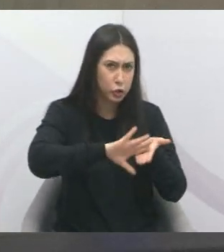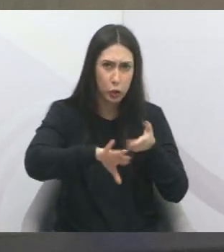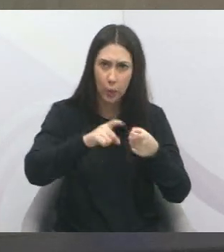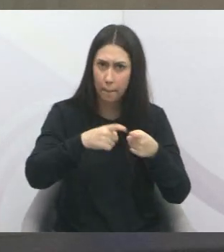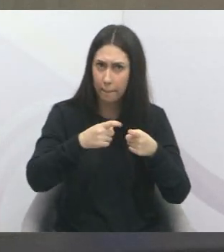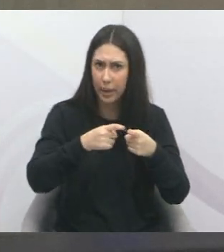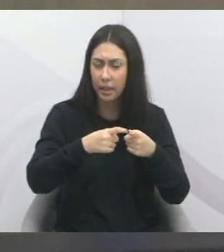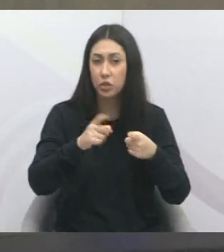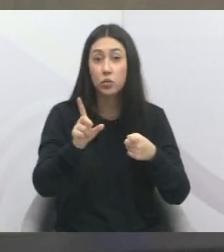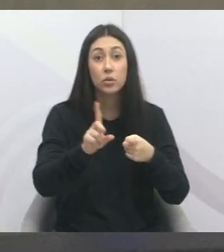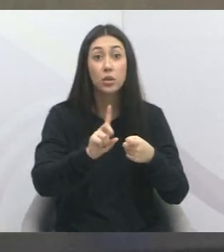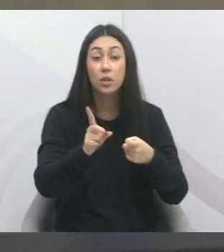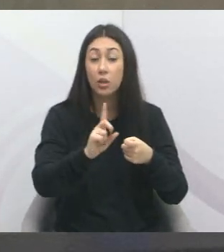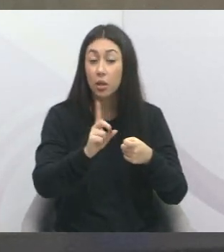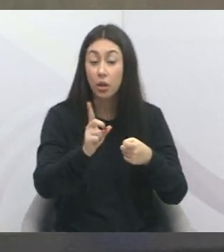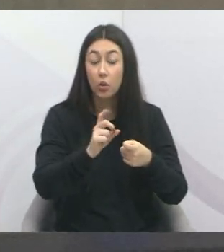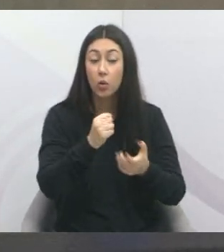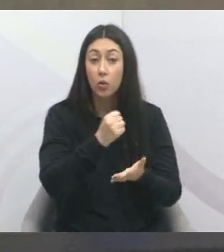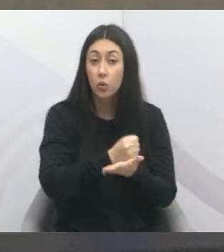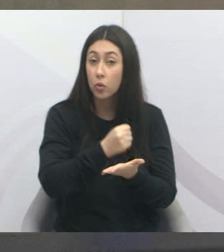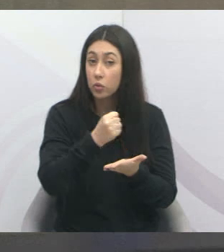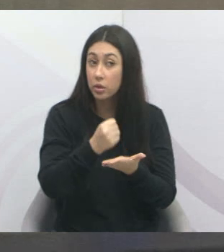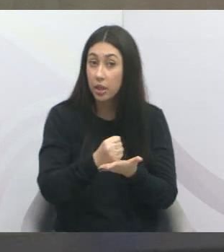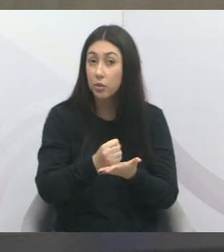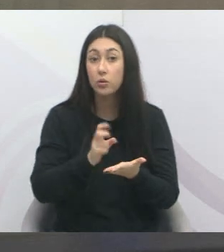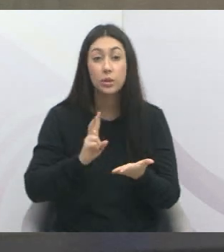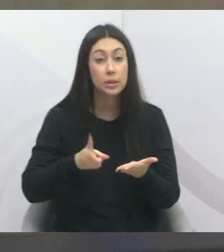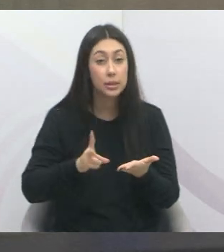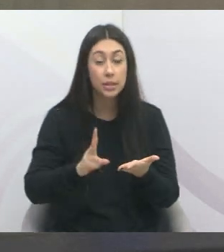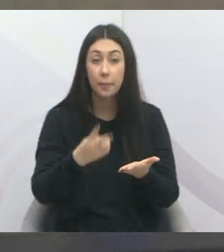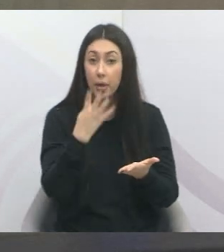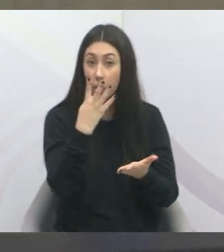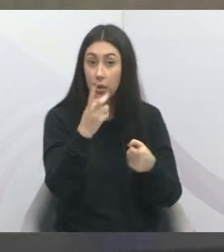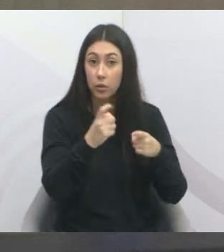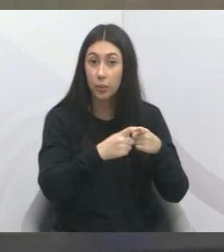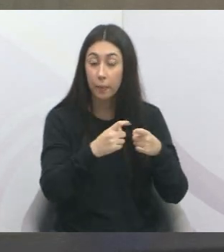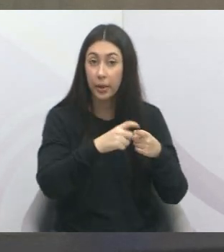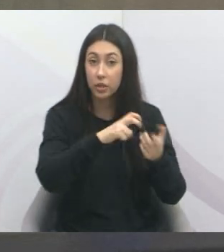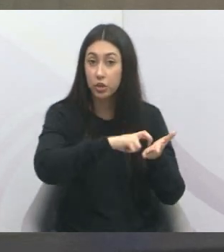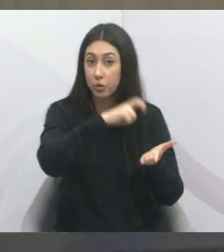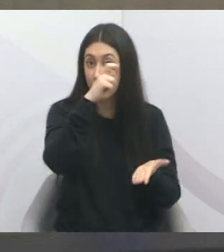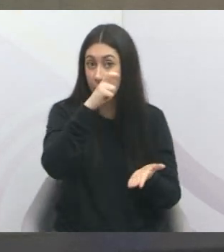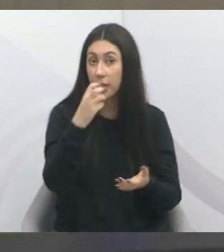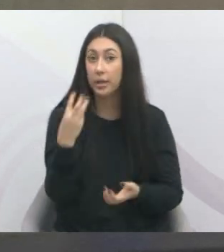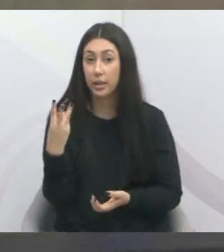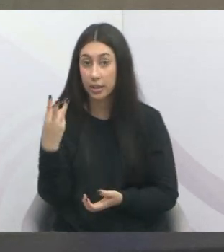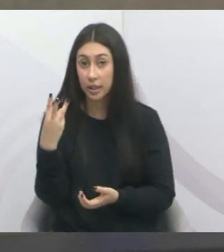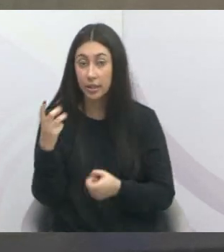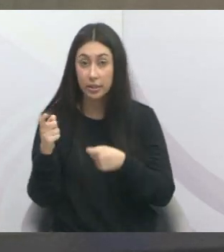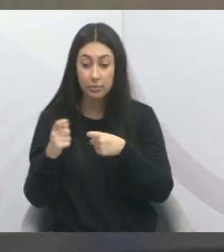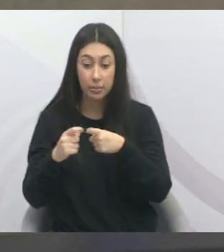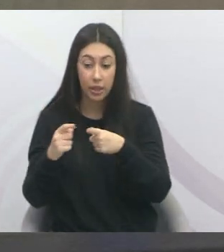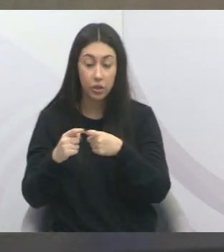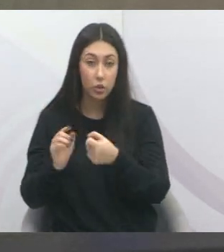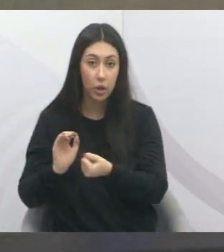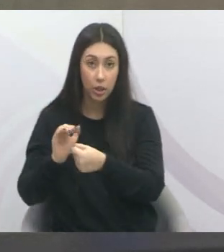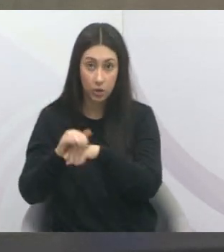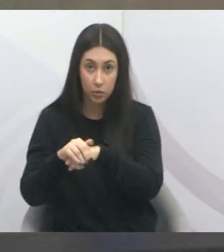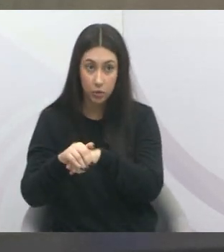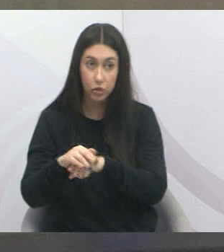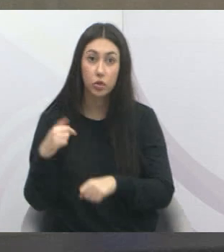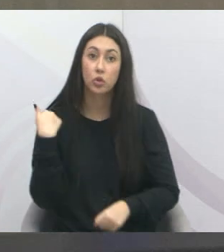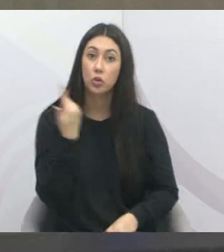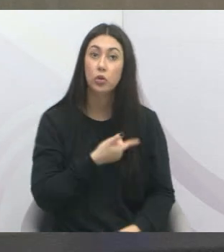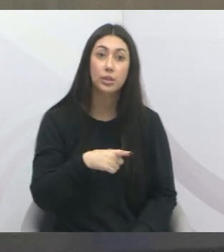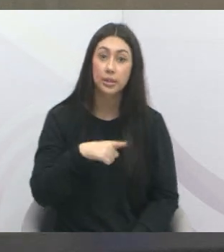vereador. O contrato ele sempre foi 4 médicos durante o dia e 3 médicos durante a noite. Nós temos